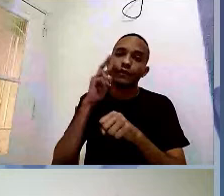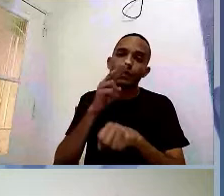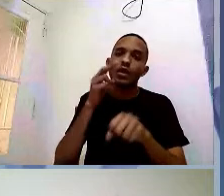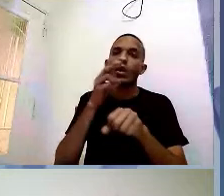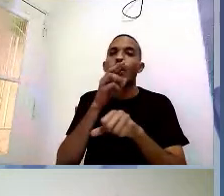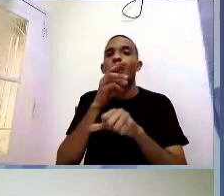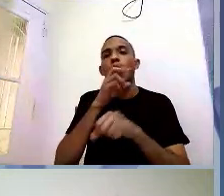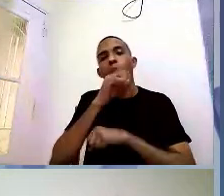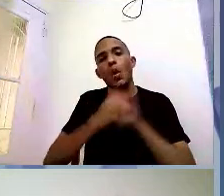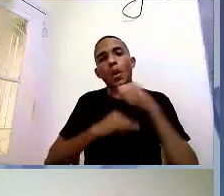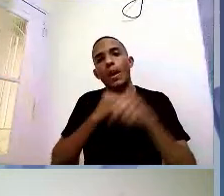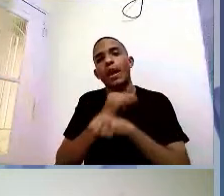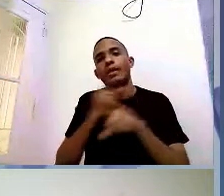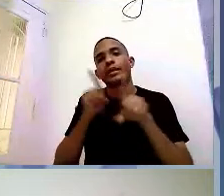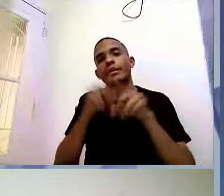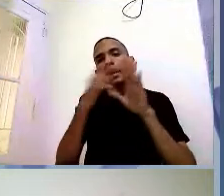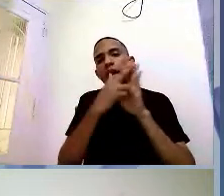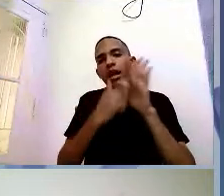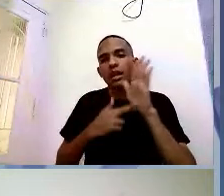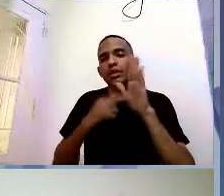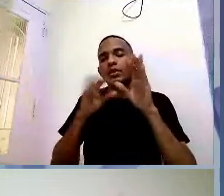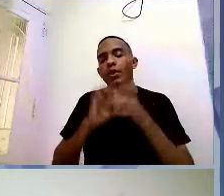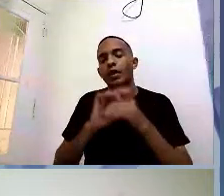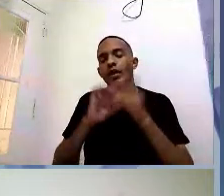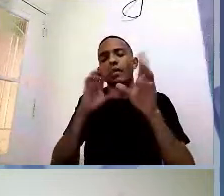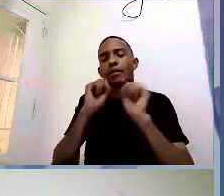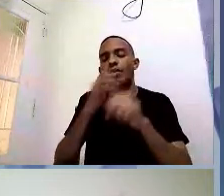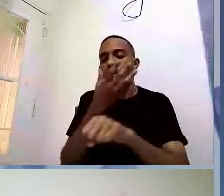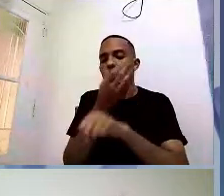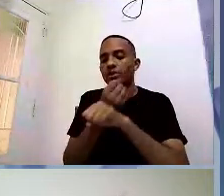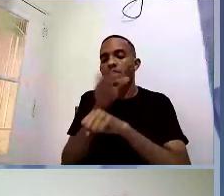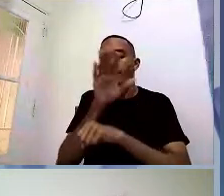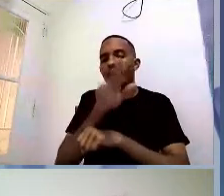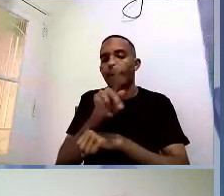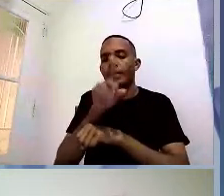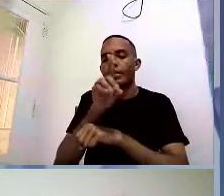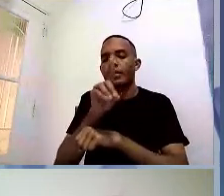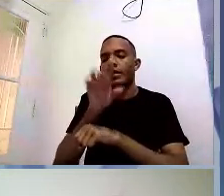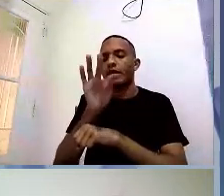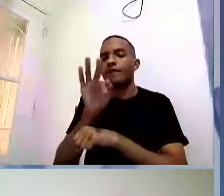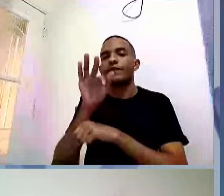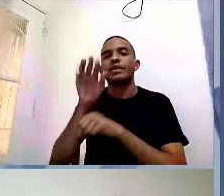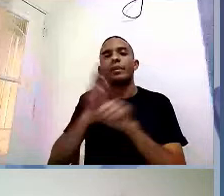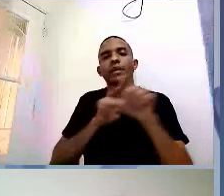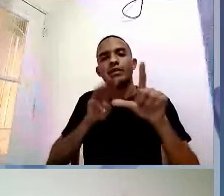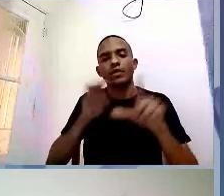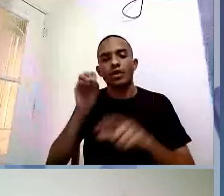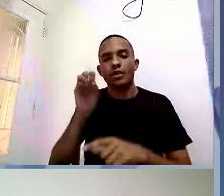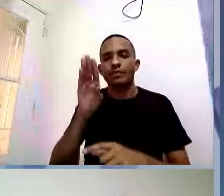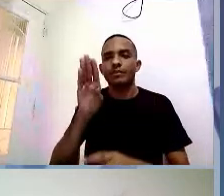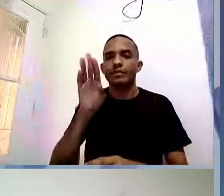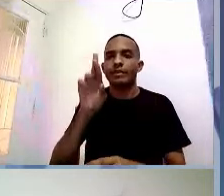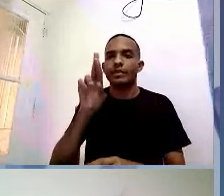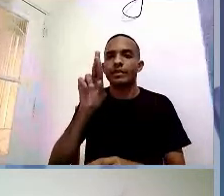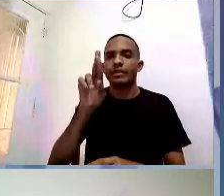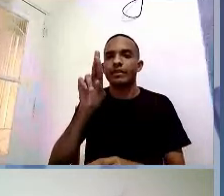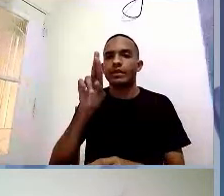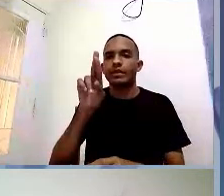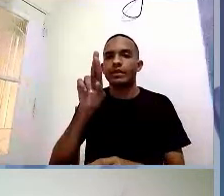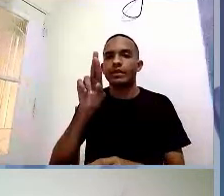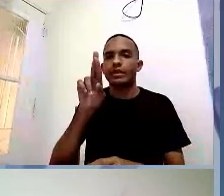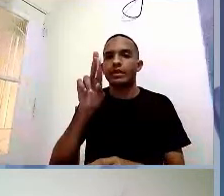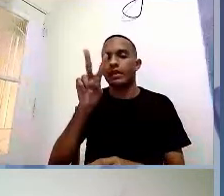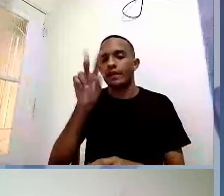relatório personalizado disponível para download em PDF no Observa. Essa é uma funcionalidade da plataforma que